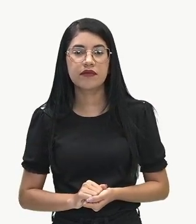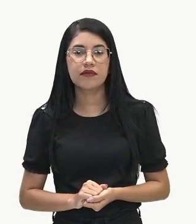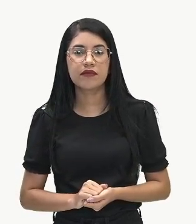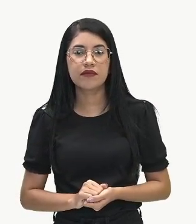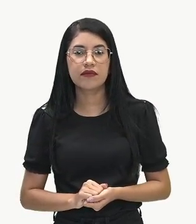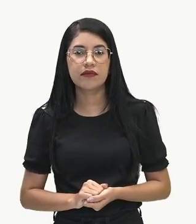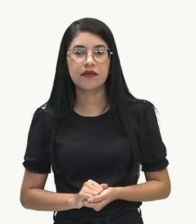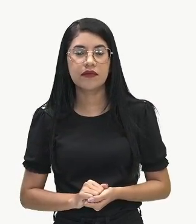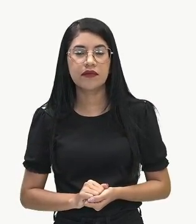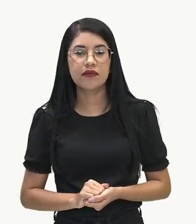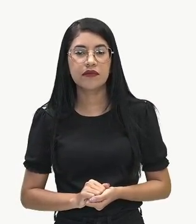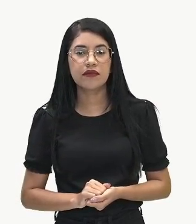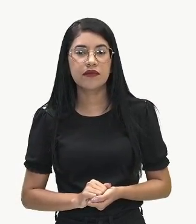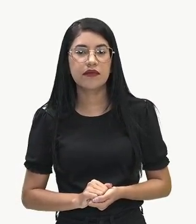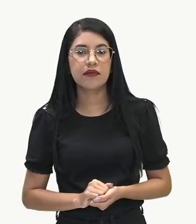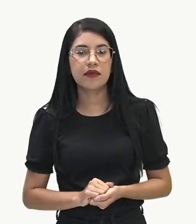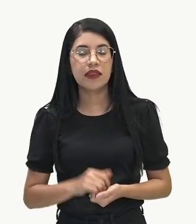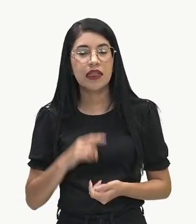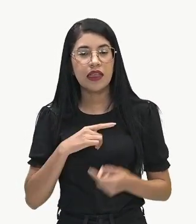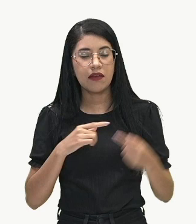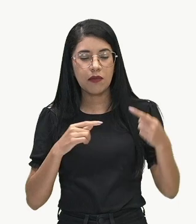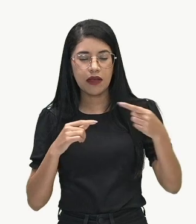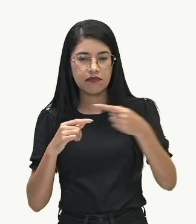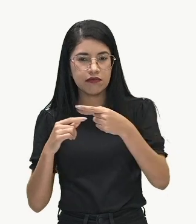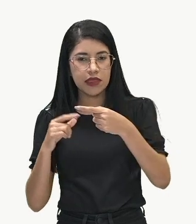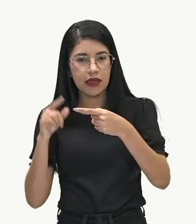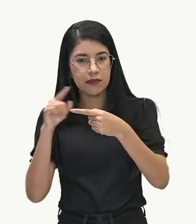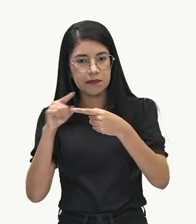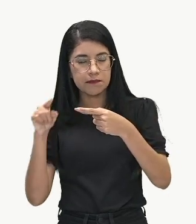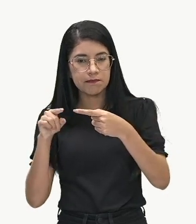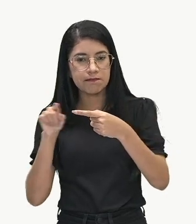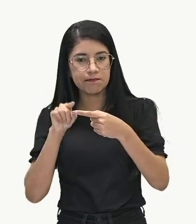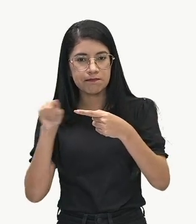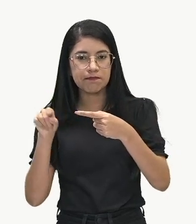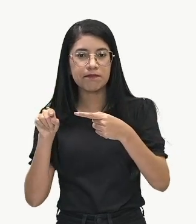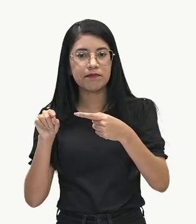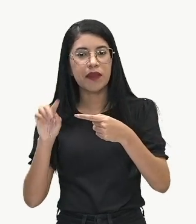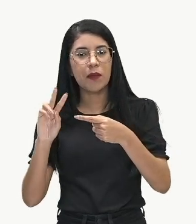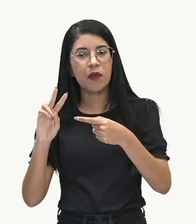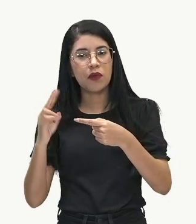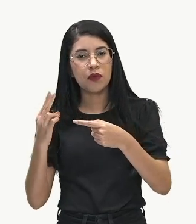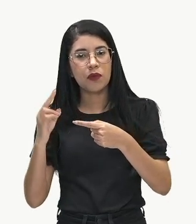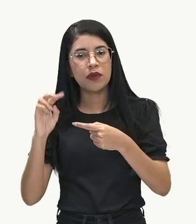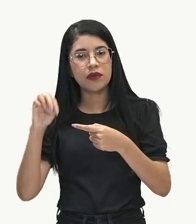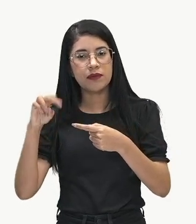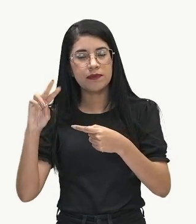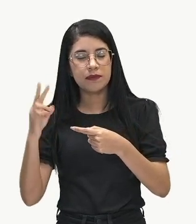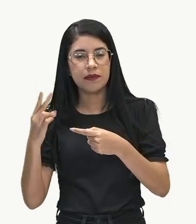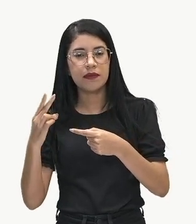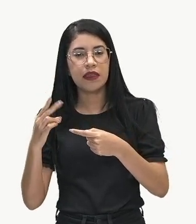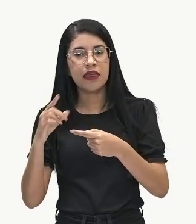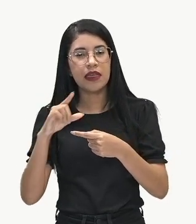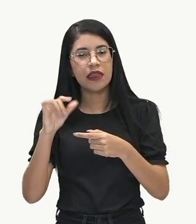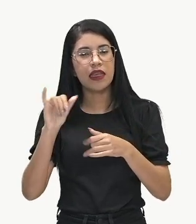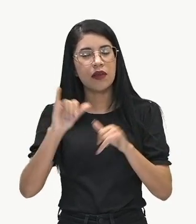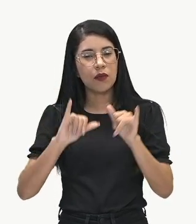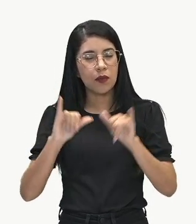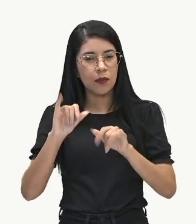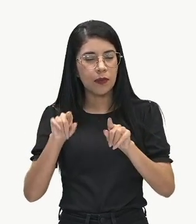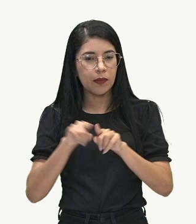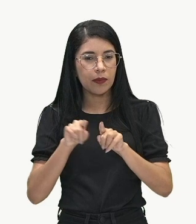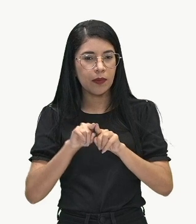uma seta. E aí nós temos aqui a reação química, tá? Então, esse